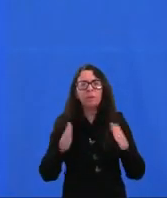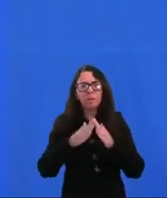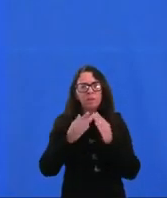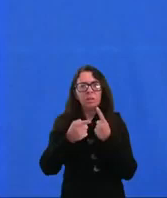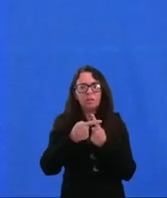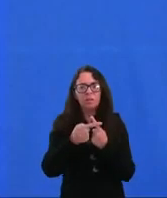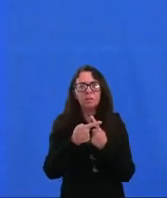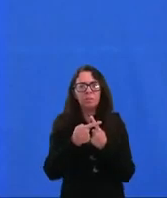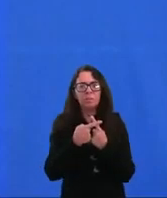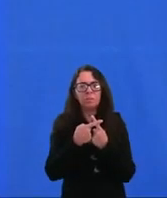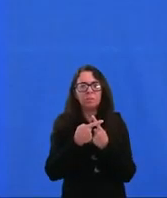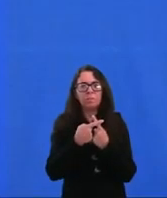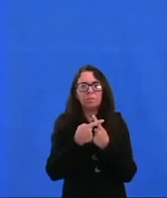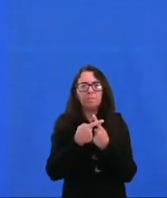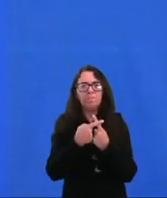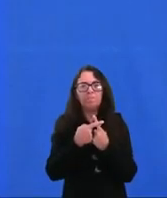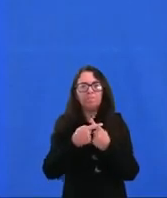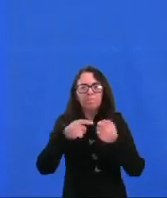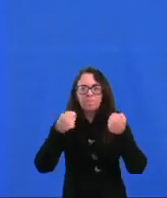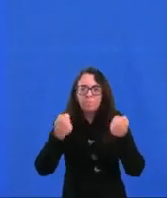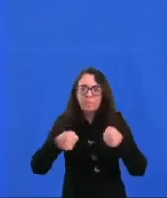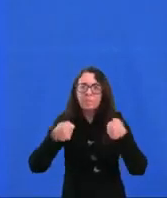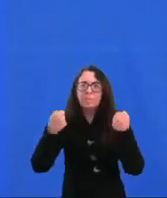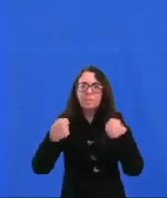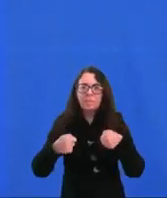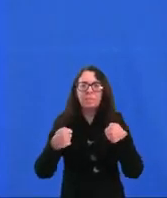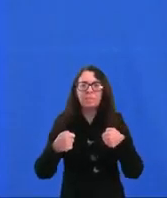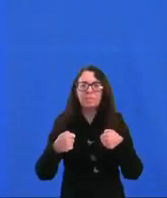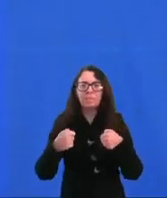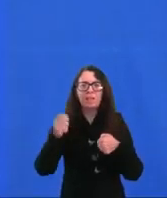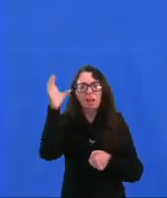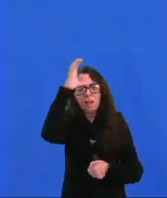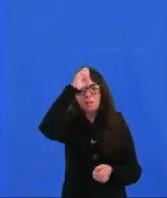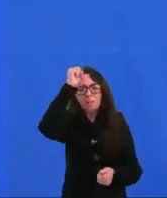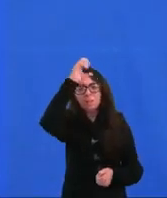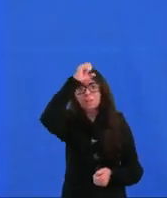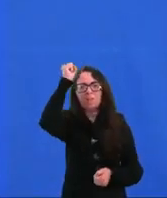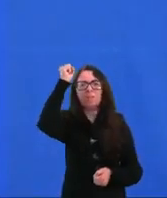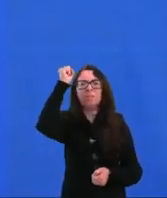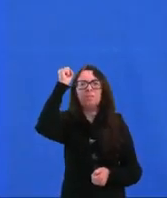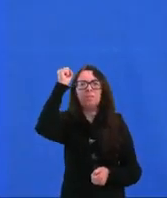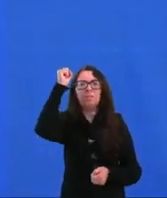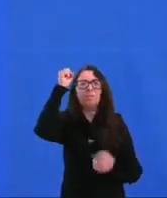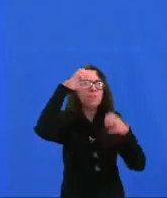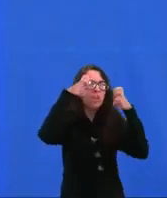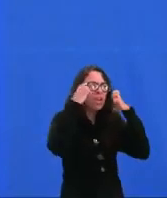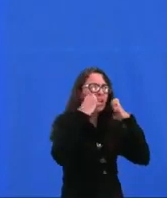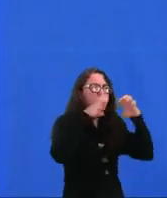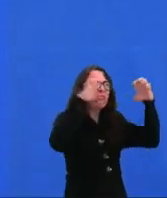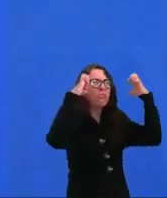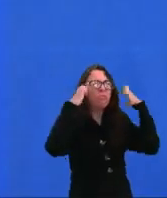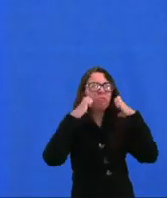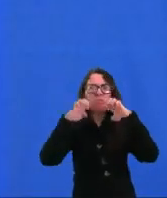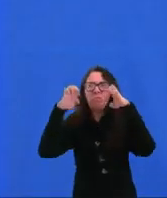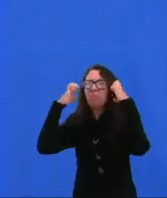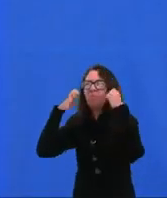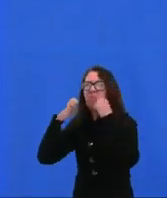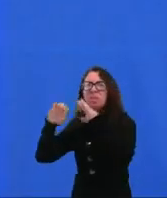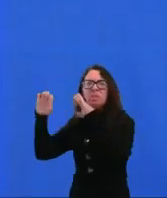a pregoar o verdadeiro evangelho. E isso vai causar de tal maneira a